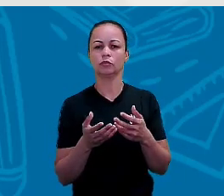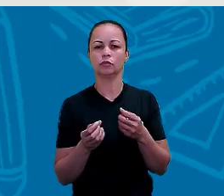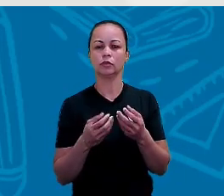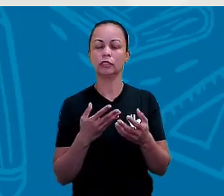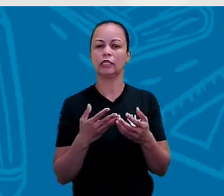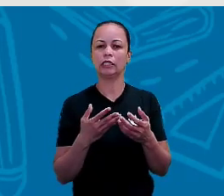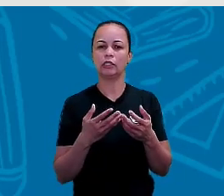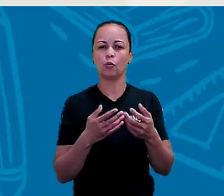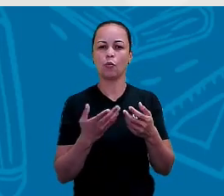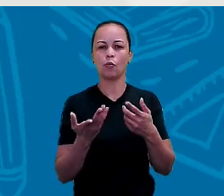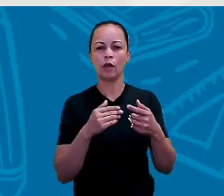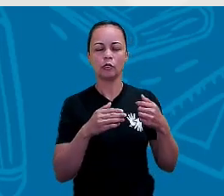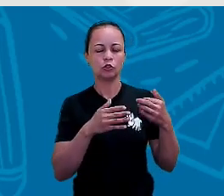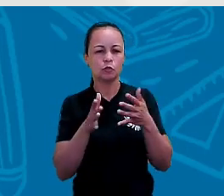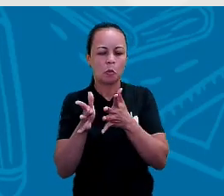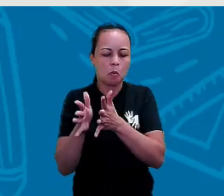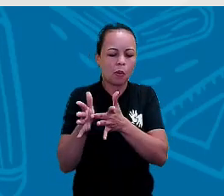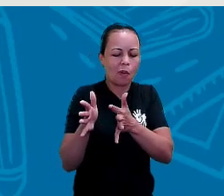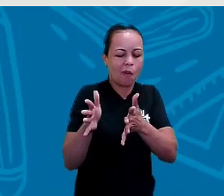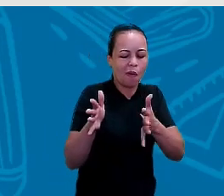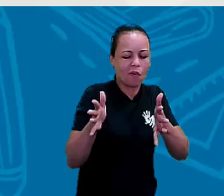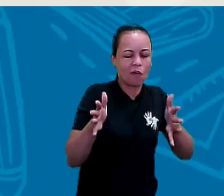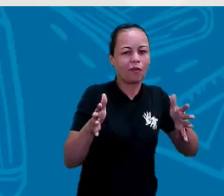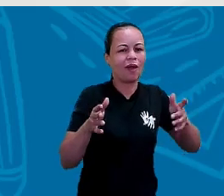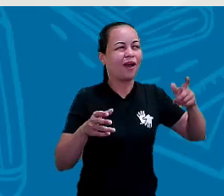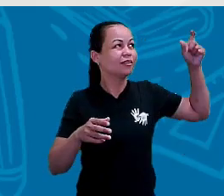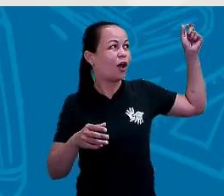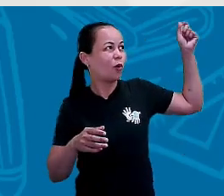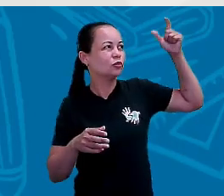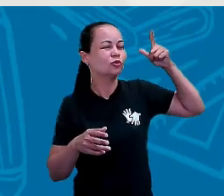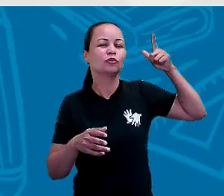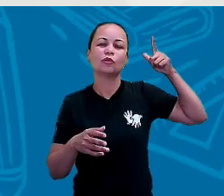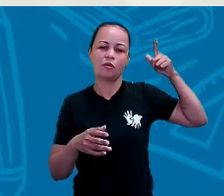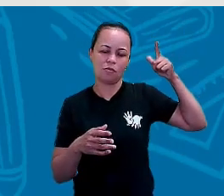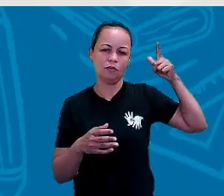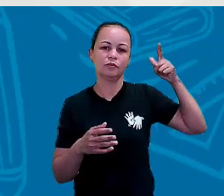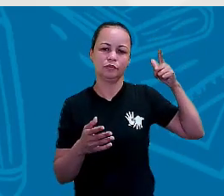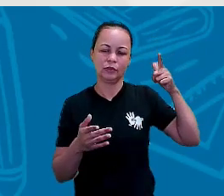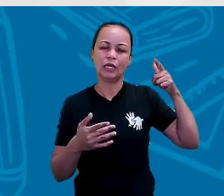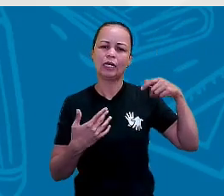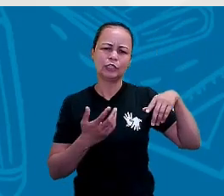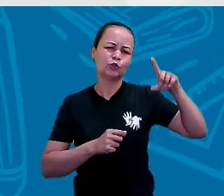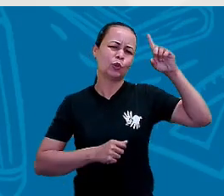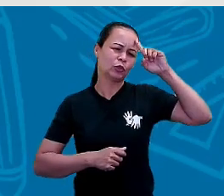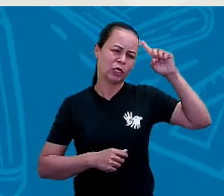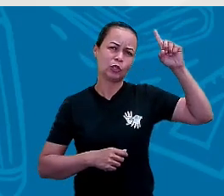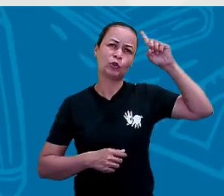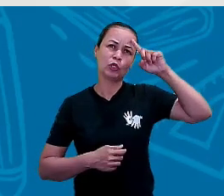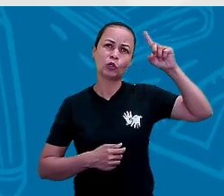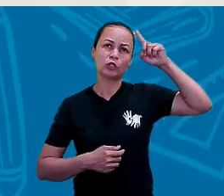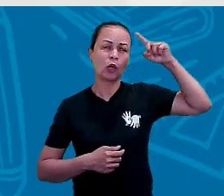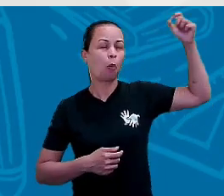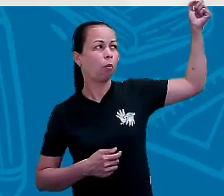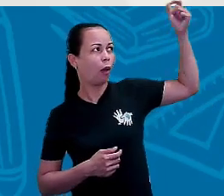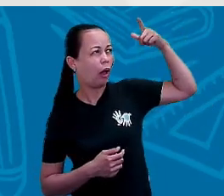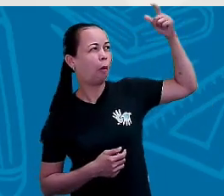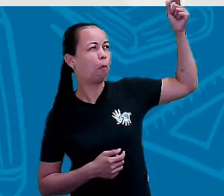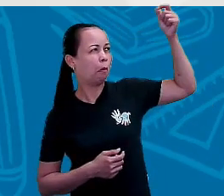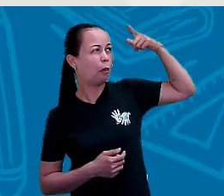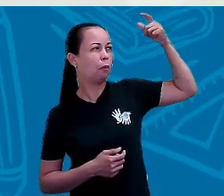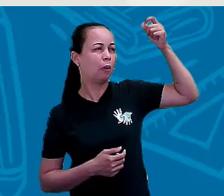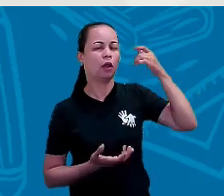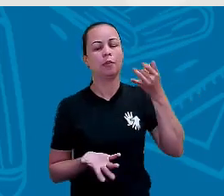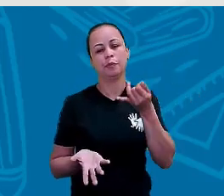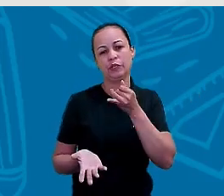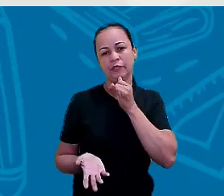uma exposição prolongada ao sol. É um efeito cumulativo que vai ocorrendo, né? Exemplo, você